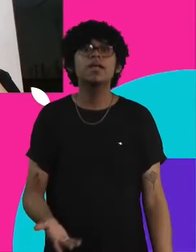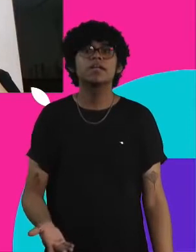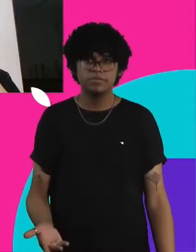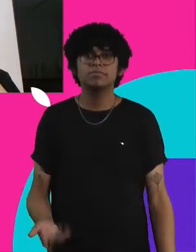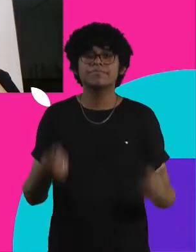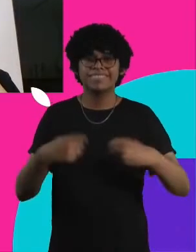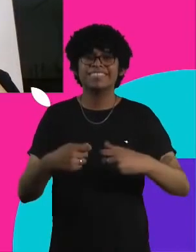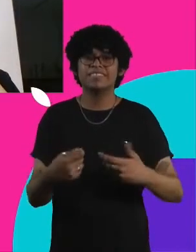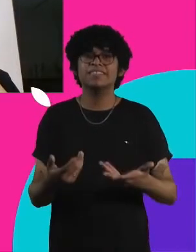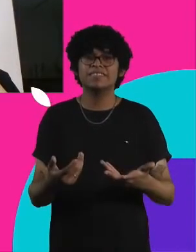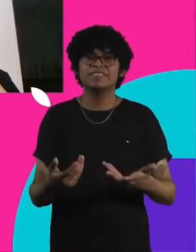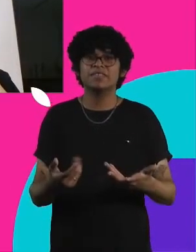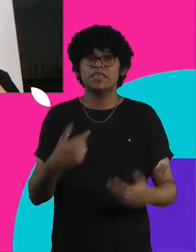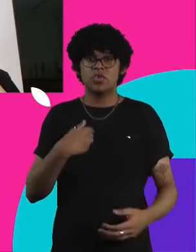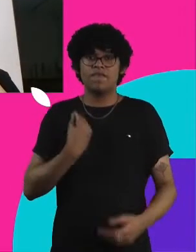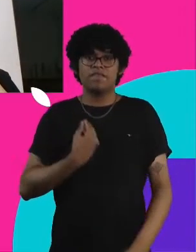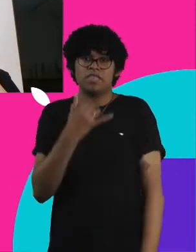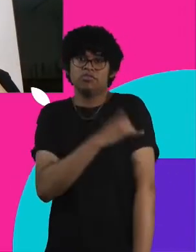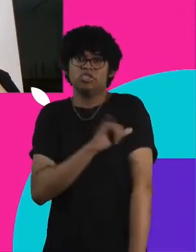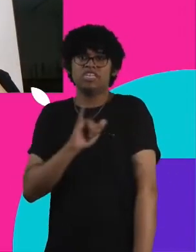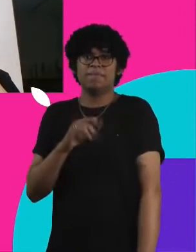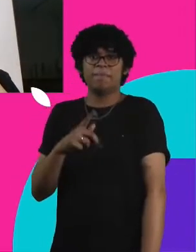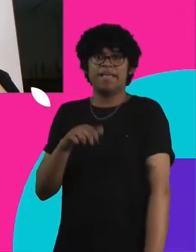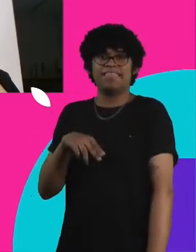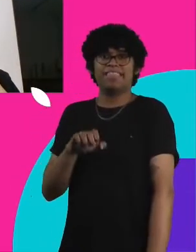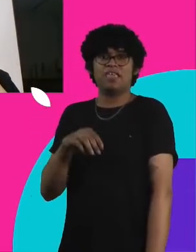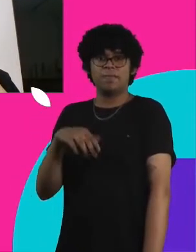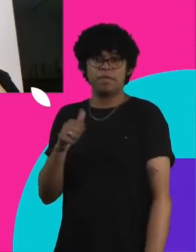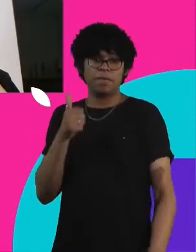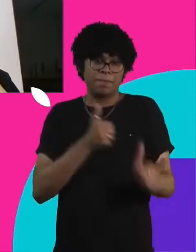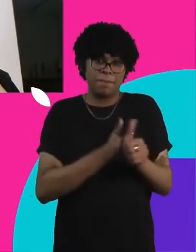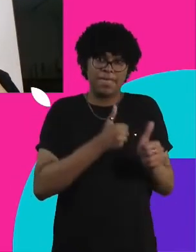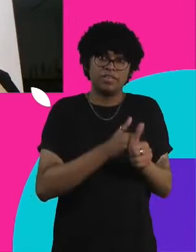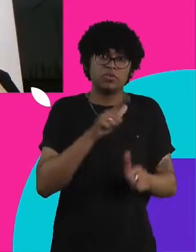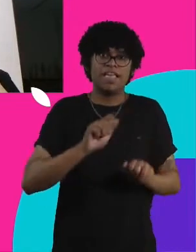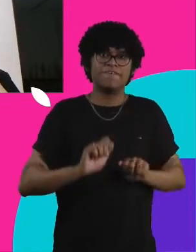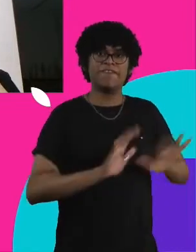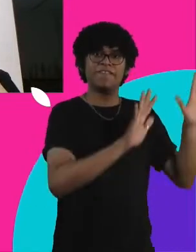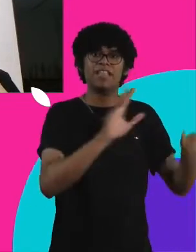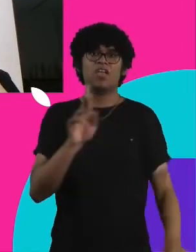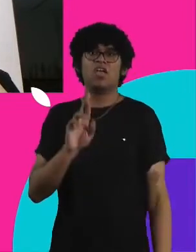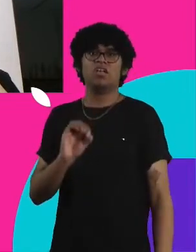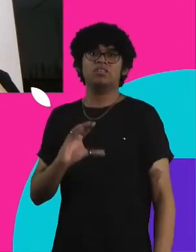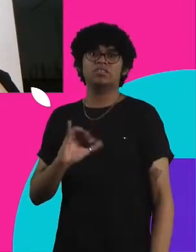Eu vivo em Ipanema, perto da minha casa, muito perto da Rocinha. Dá 12, 13 minutos